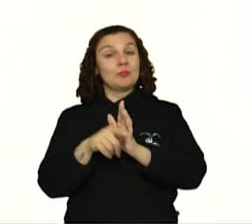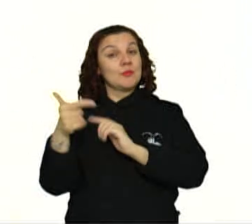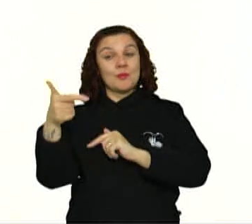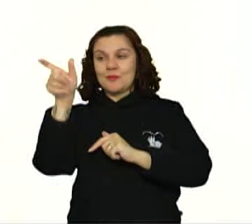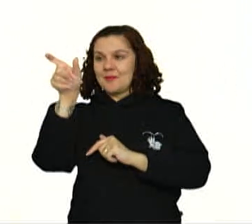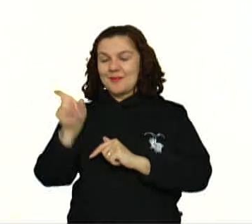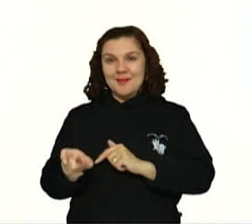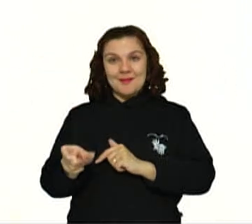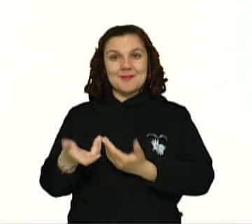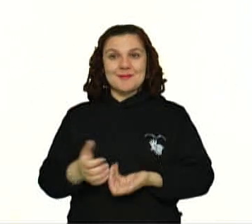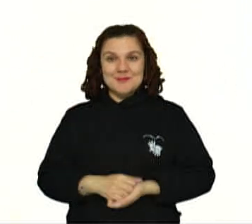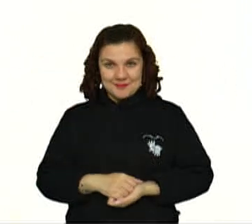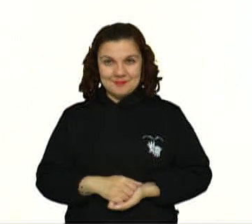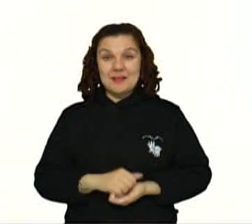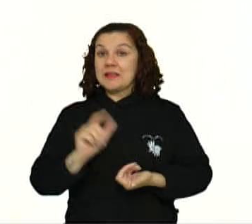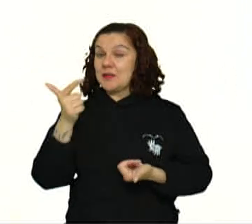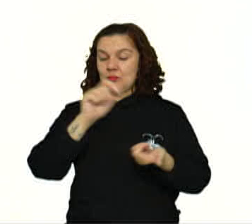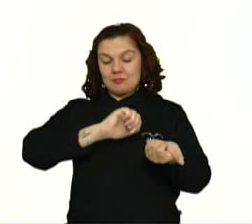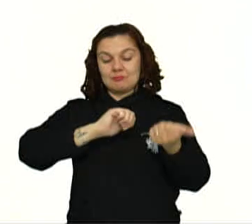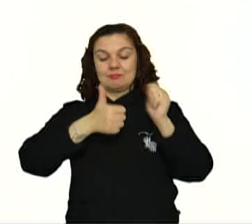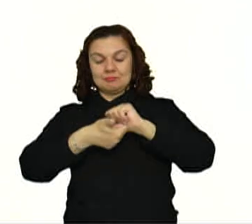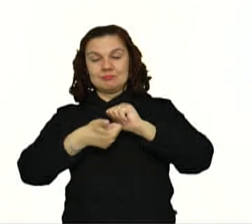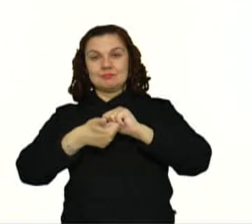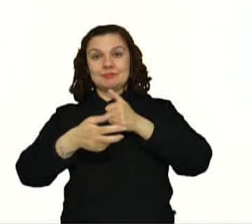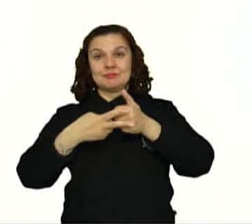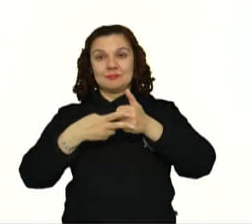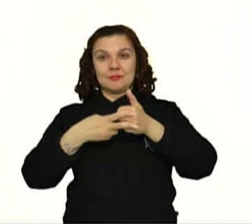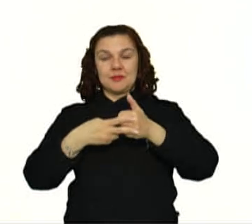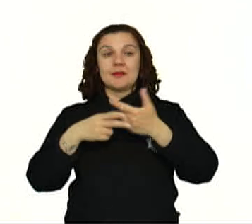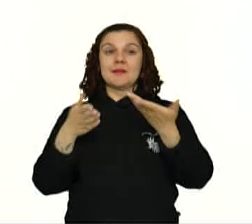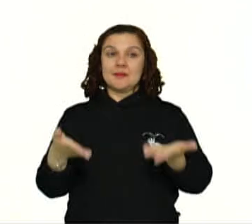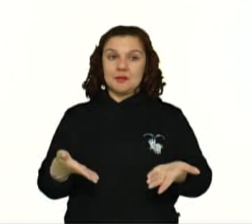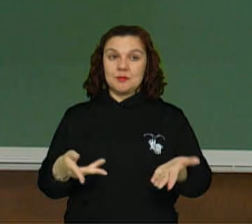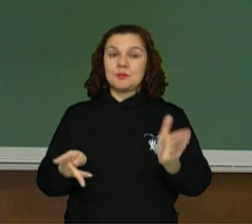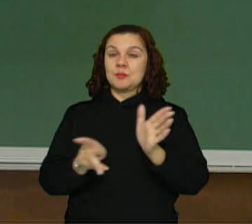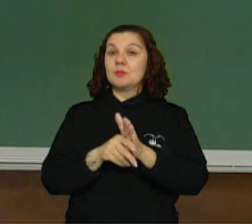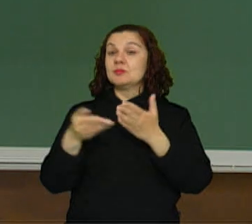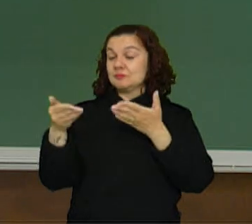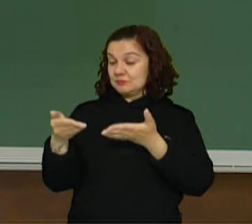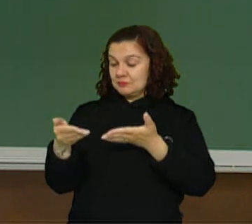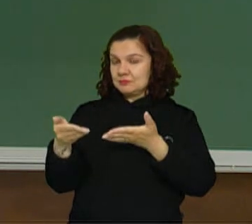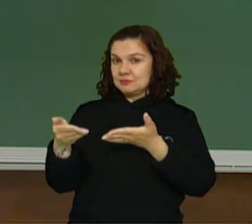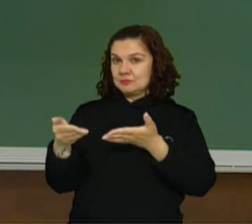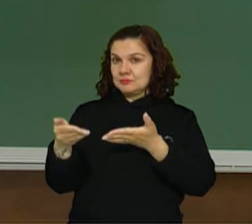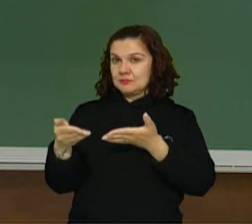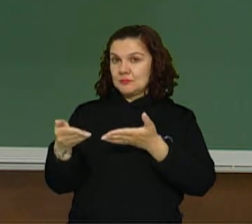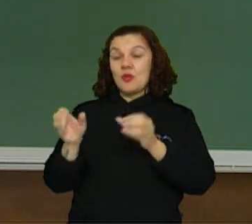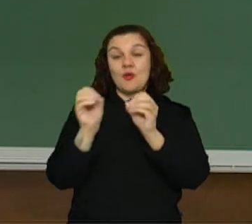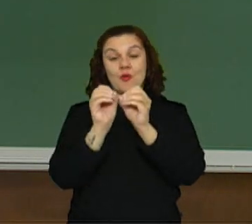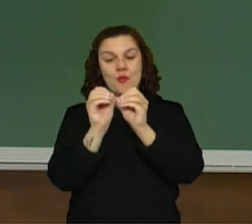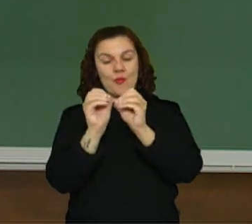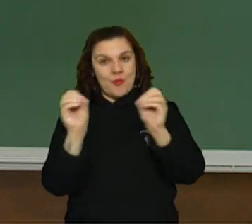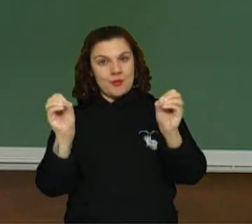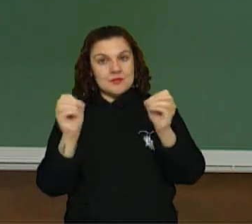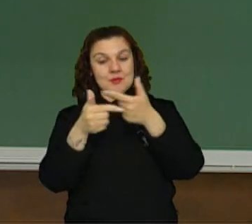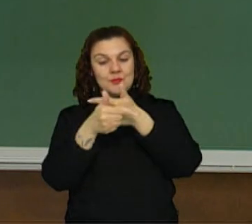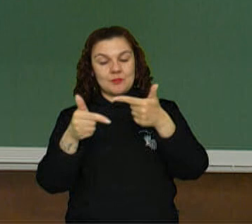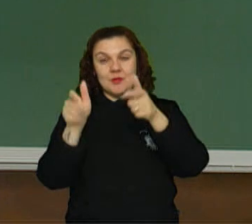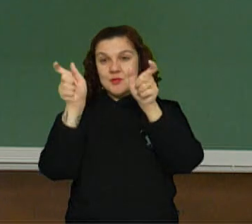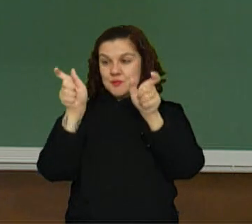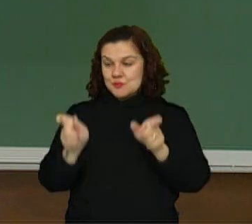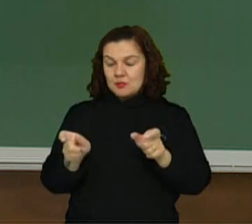impessoais, não são flexionados. E automaticamente vai ser classificado como oração sem